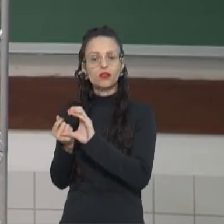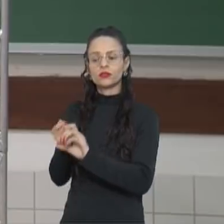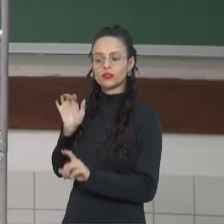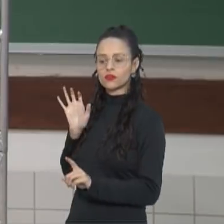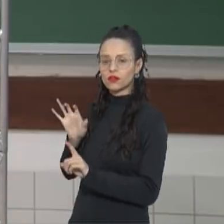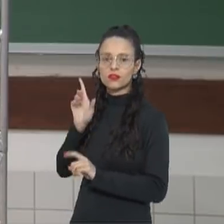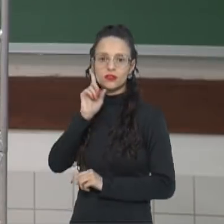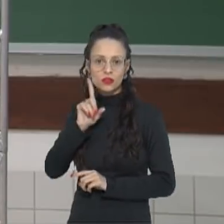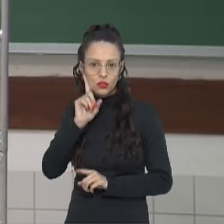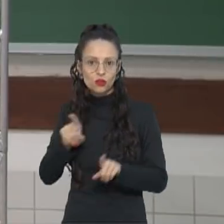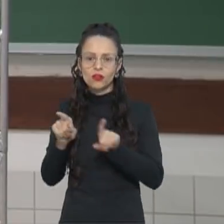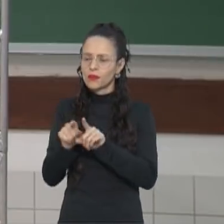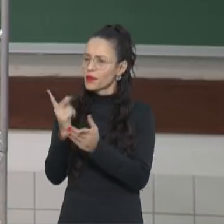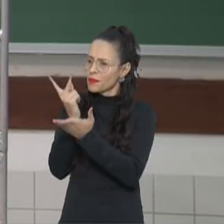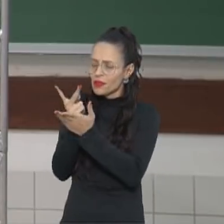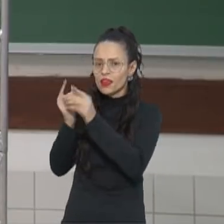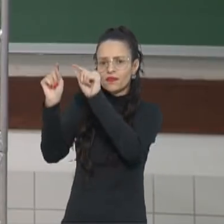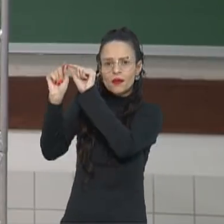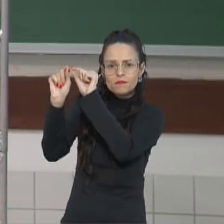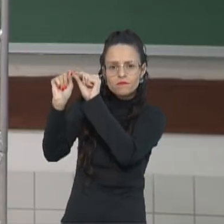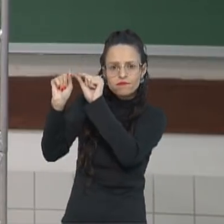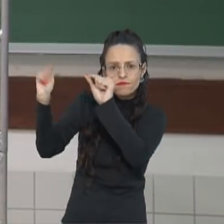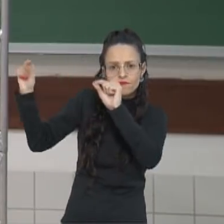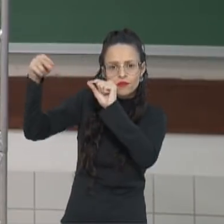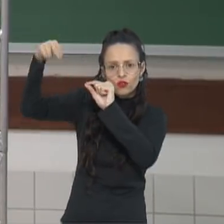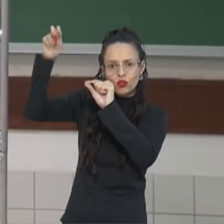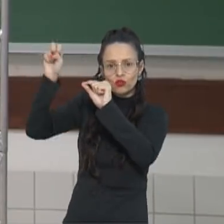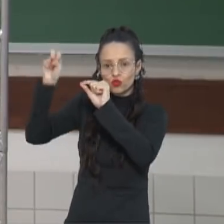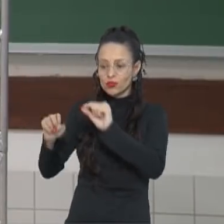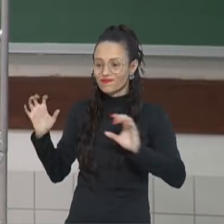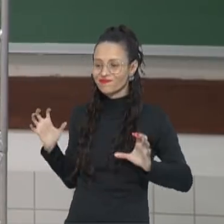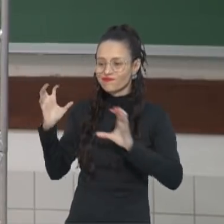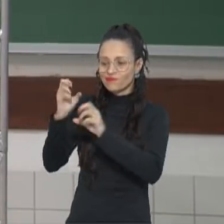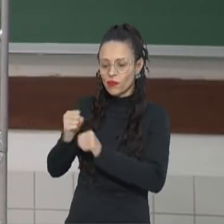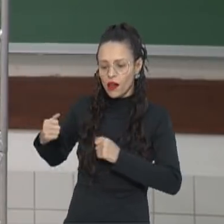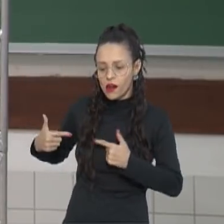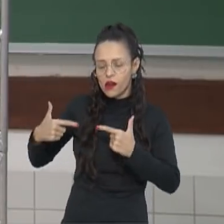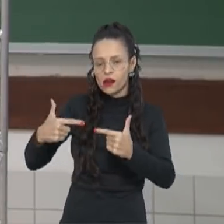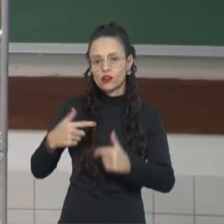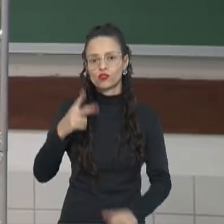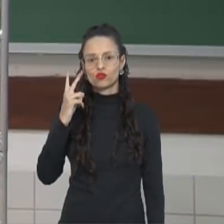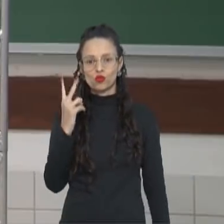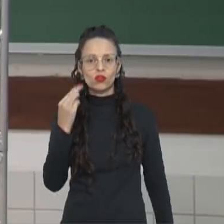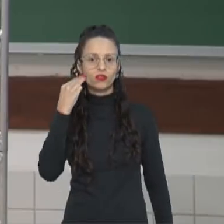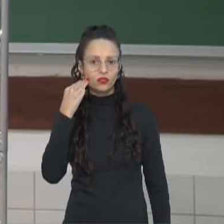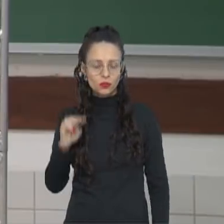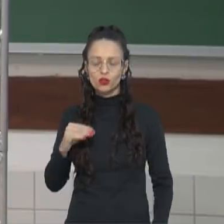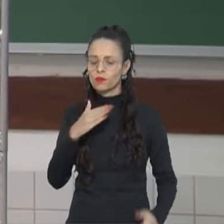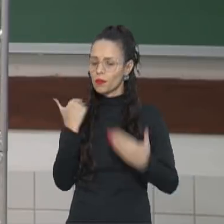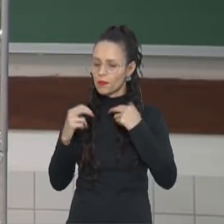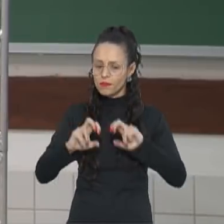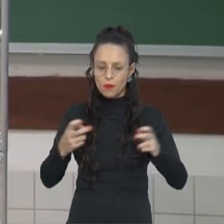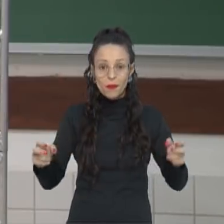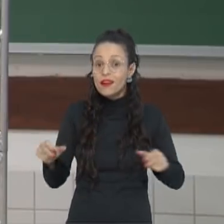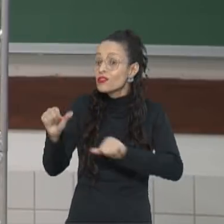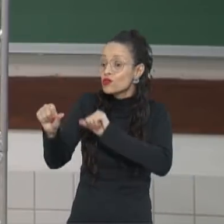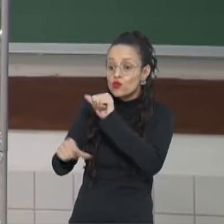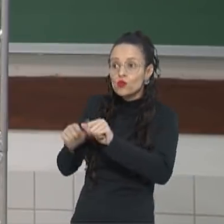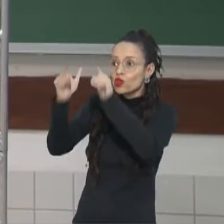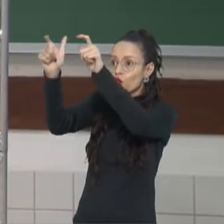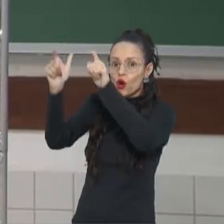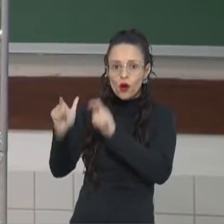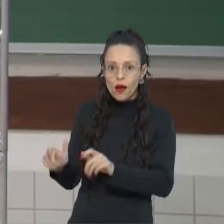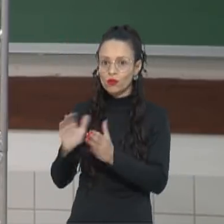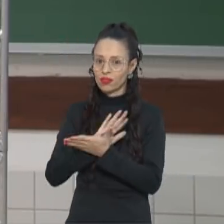Unidos. Manteve-se a divisão, uma guerra com mais de 2 milhões de mortes, que não mudou a situação local.